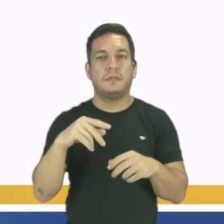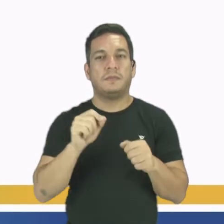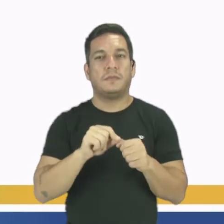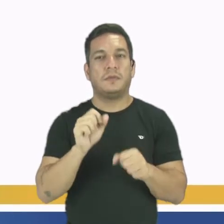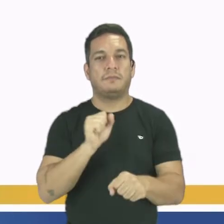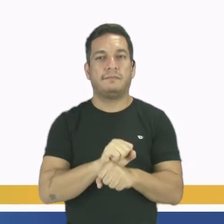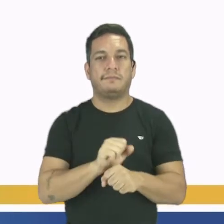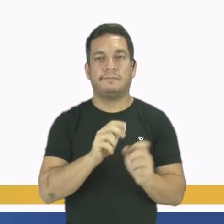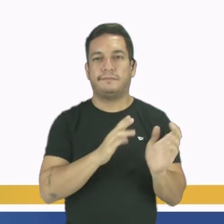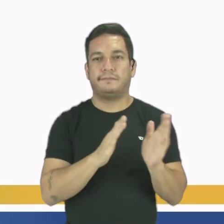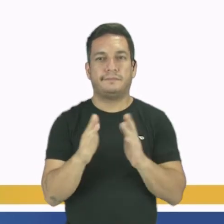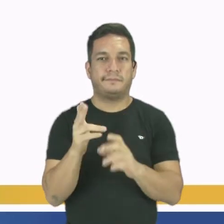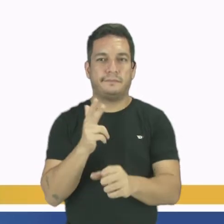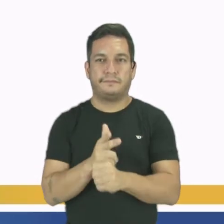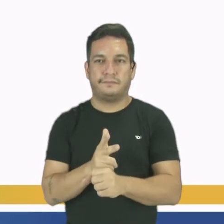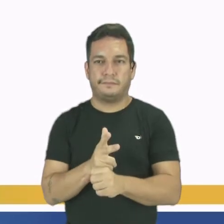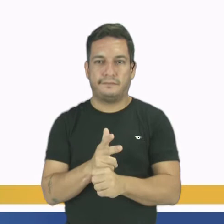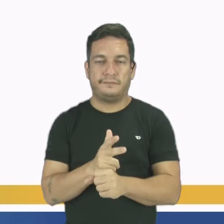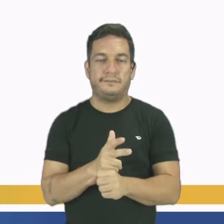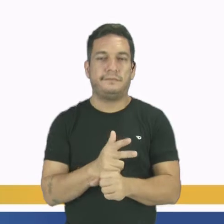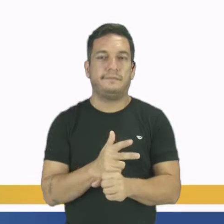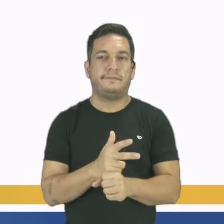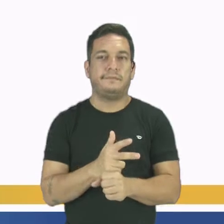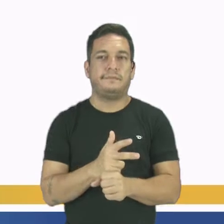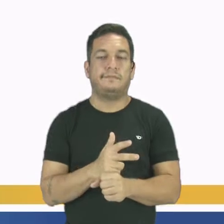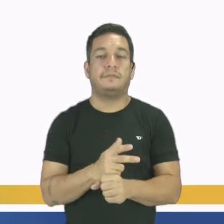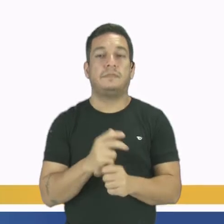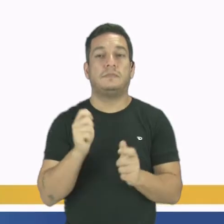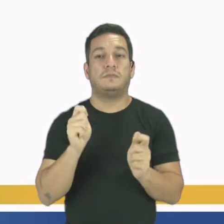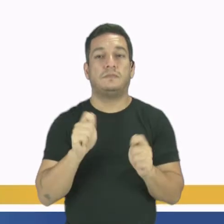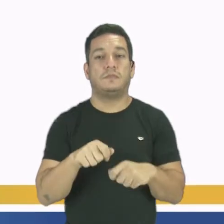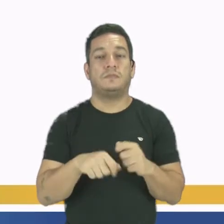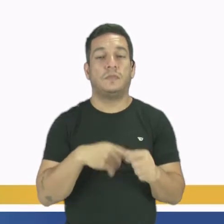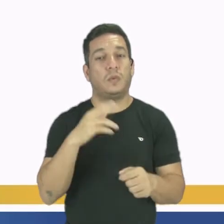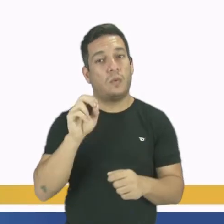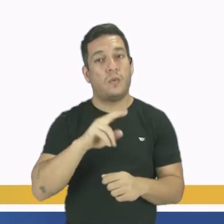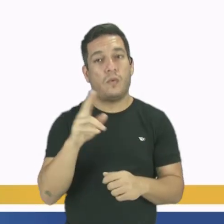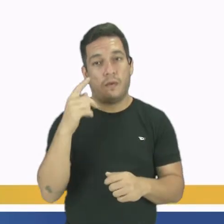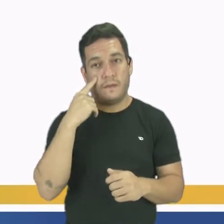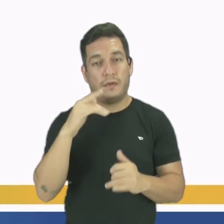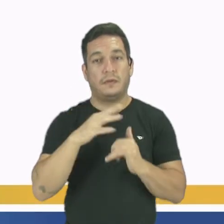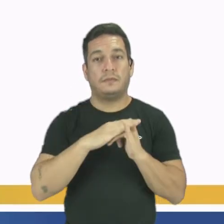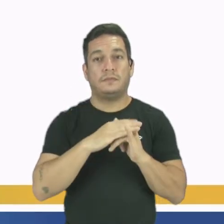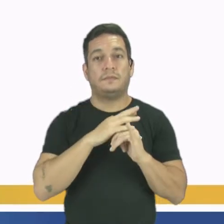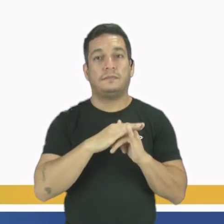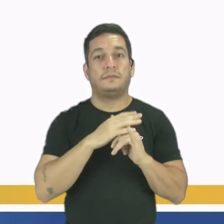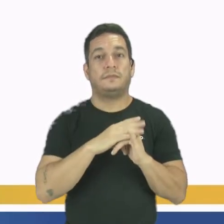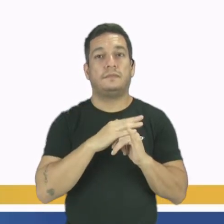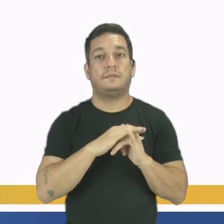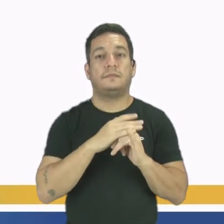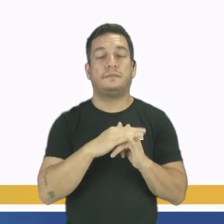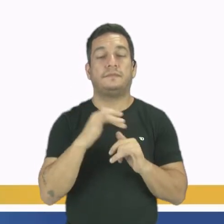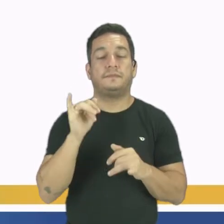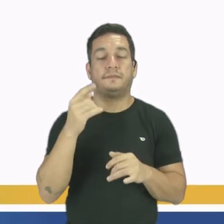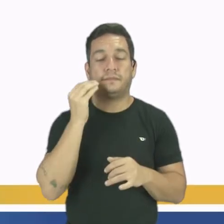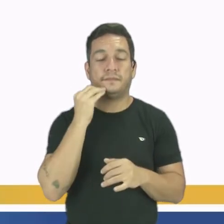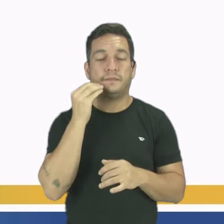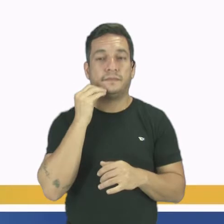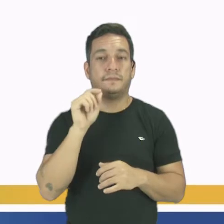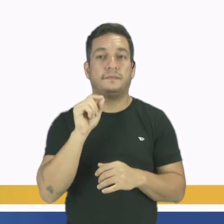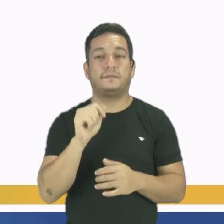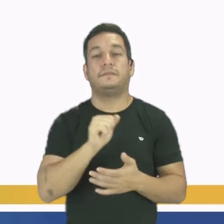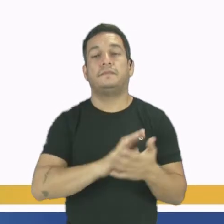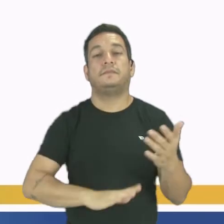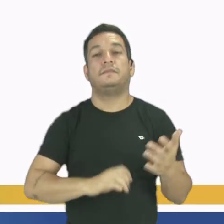pausar o vídeo, ou então ver no YouTube, para olhar essa tirinha e tentar, como